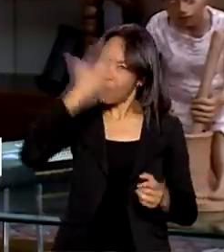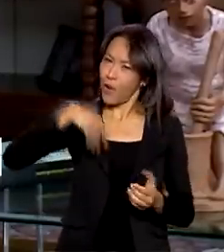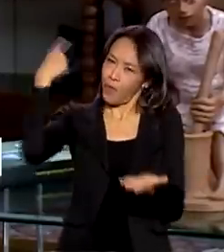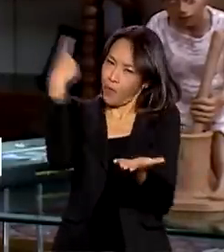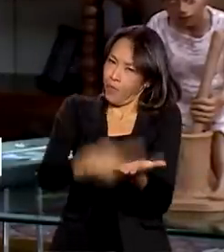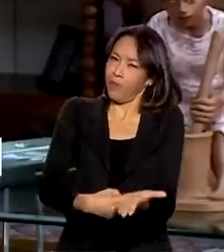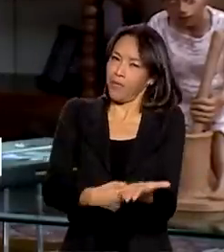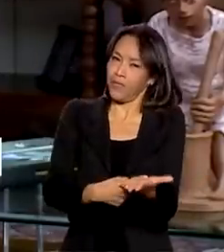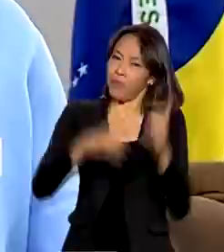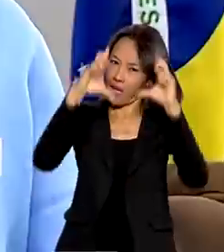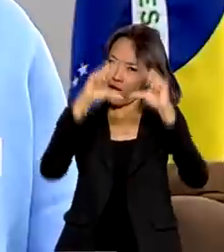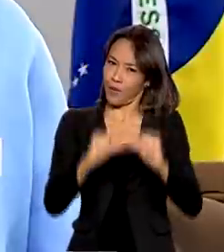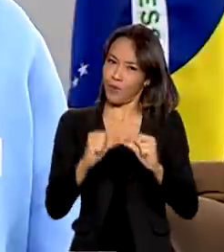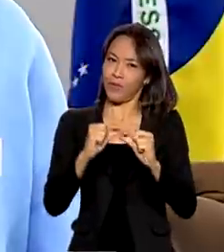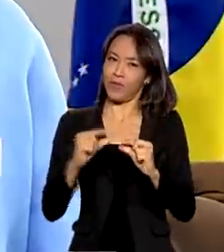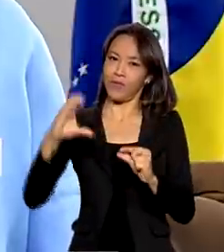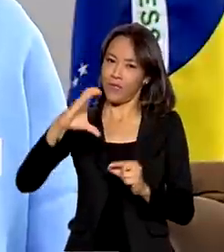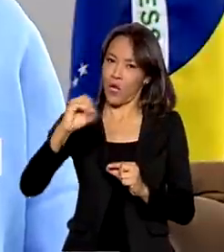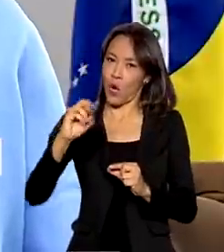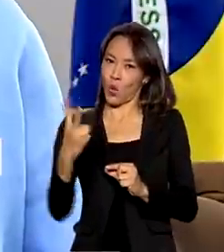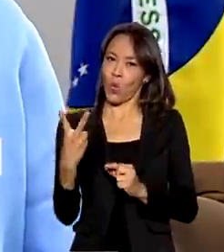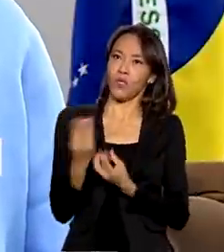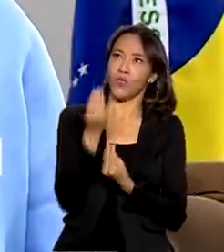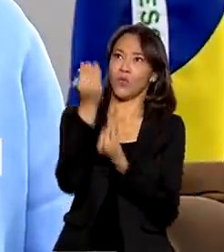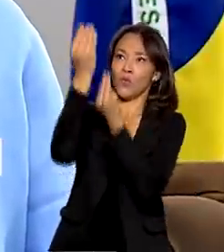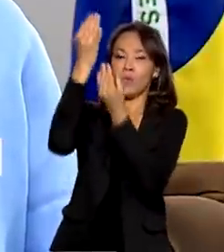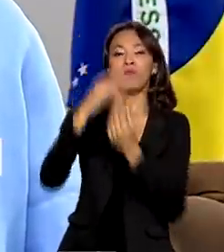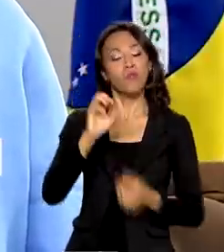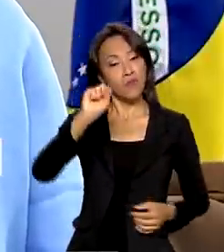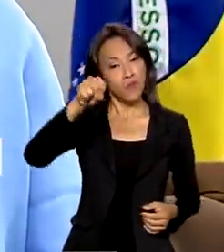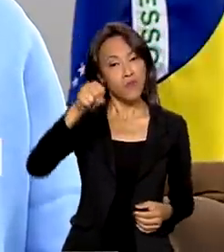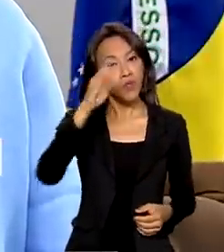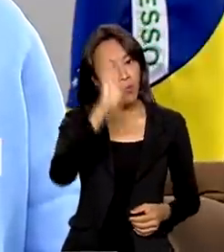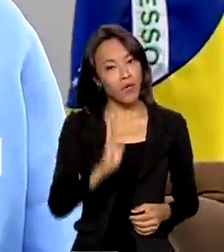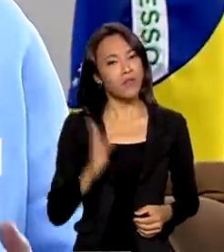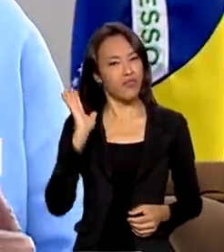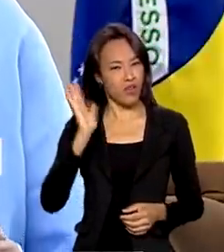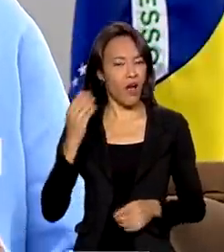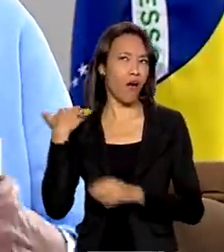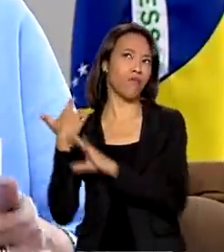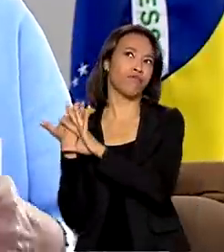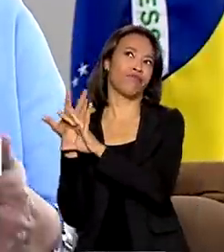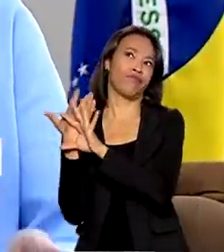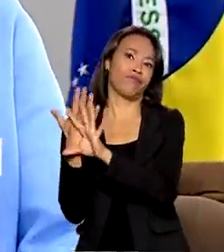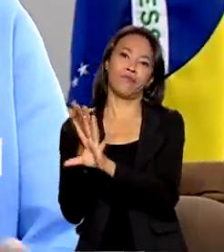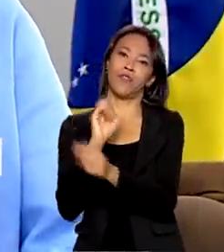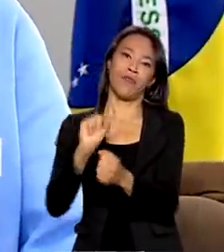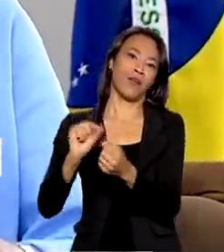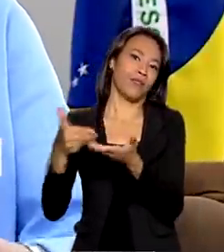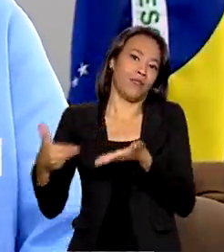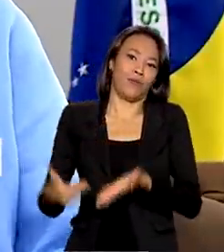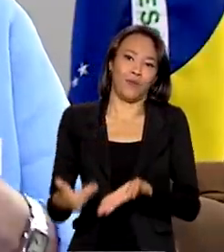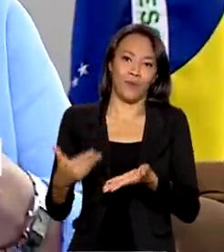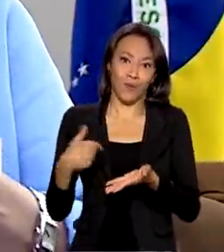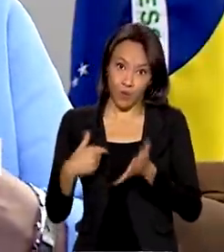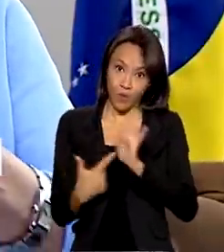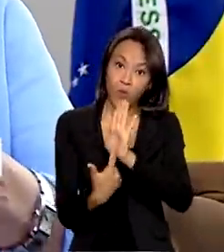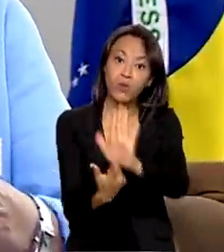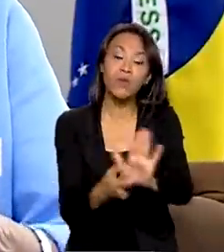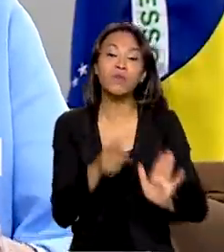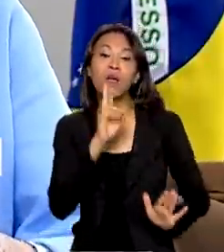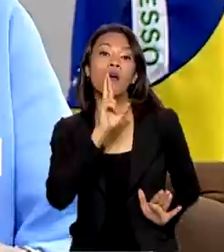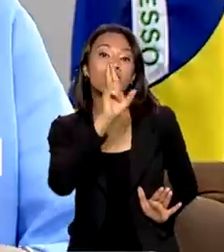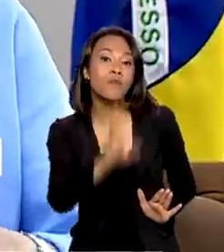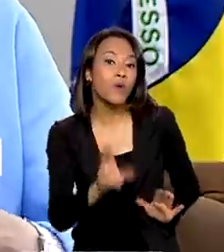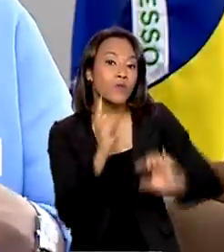com a redução das emissões de gases Com certeza o Brasil já faz isso há muito tempo e nós mostramos não só os resultados mas o que